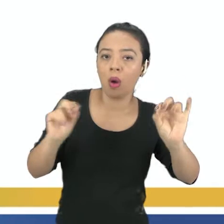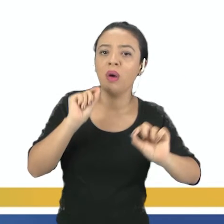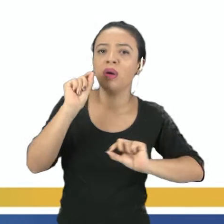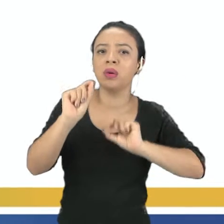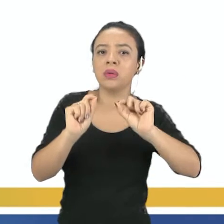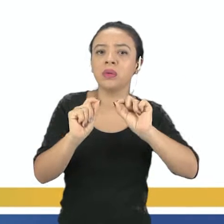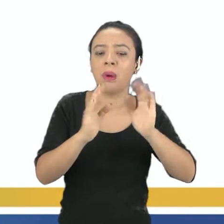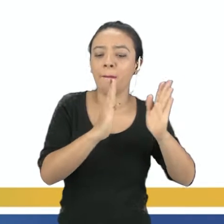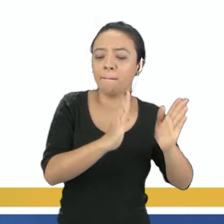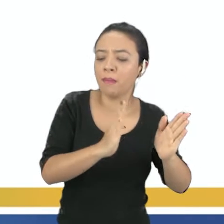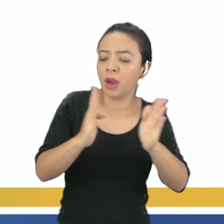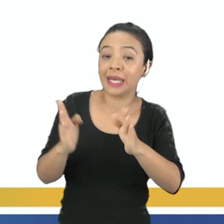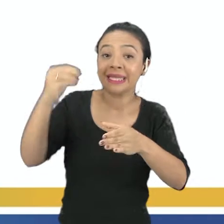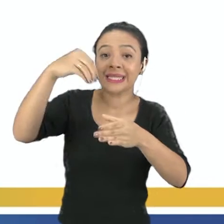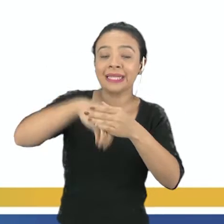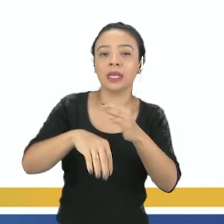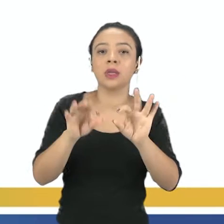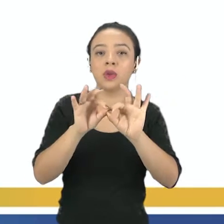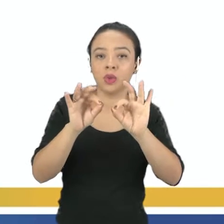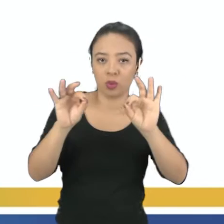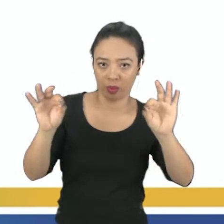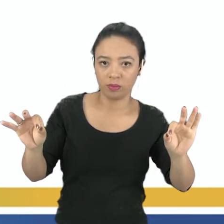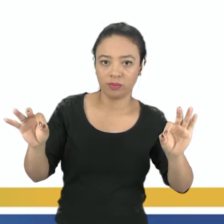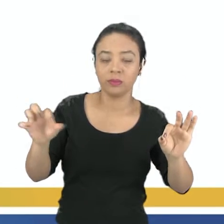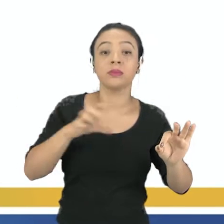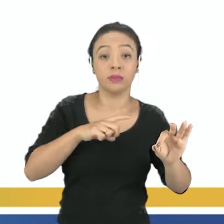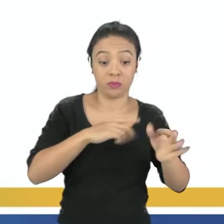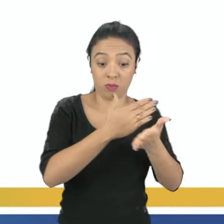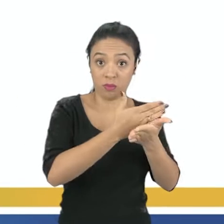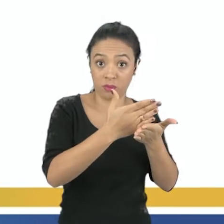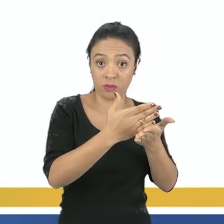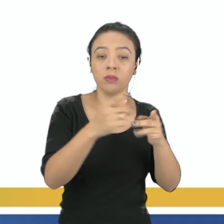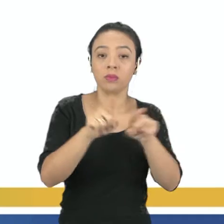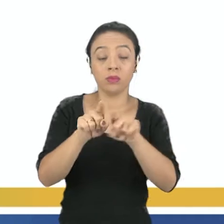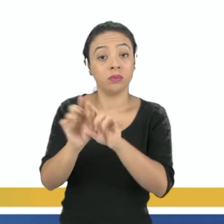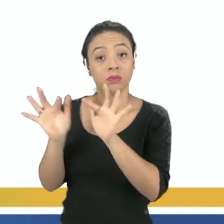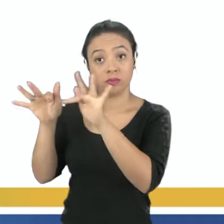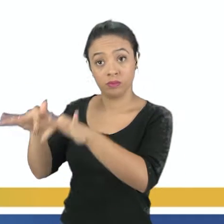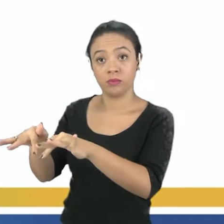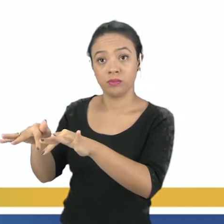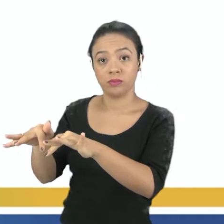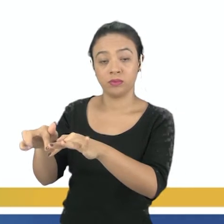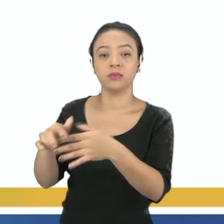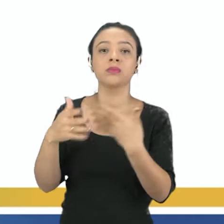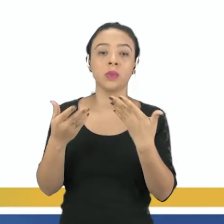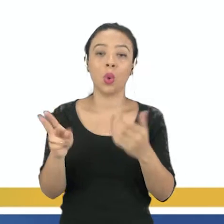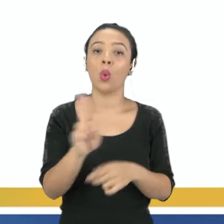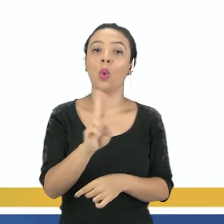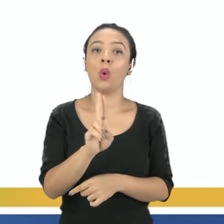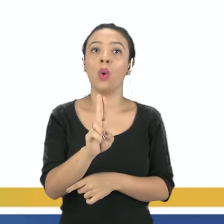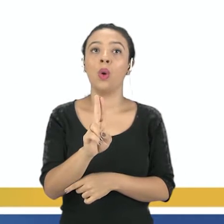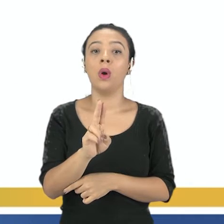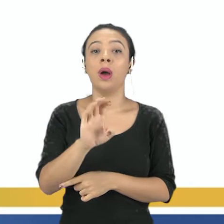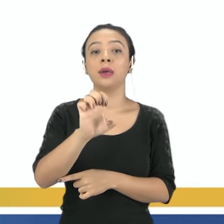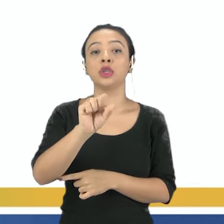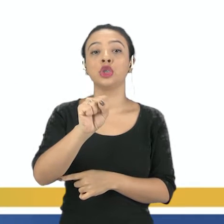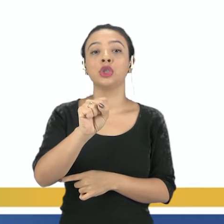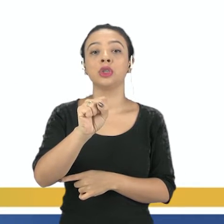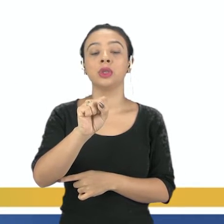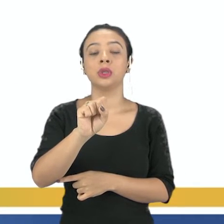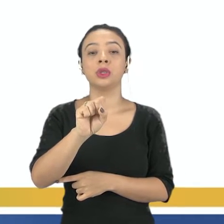nada mais é do que parte de uma reta né que possui um ponto inicial e um ponto final chamados de